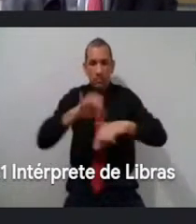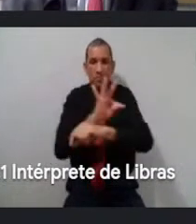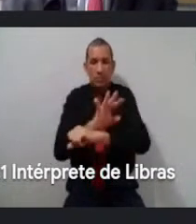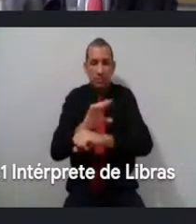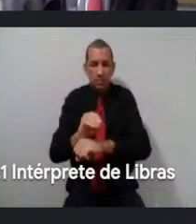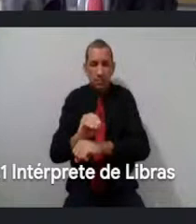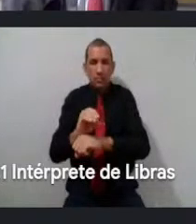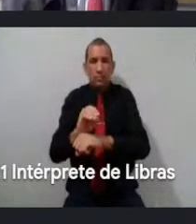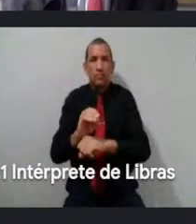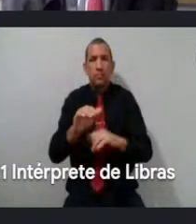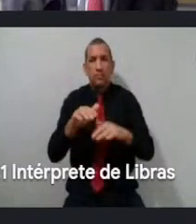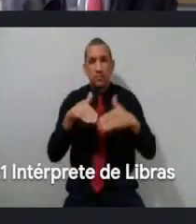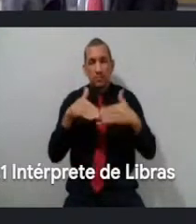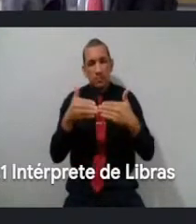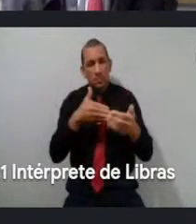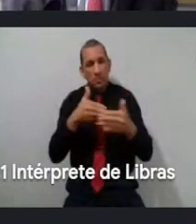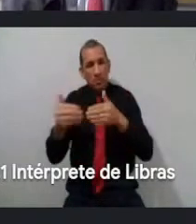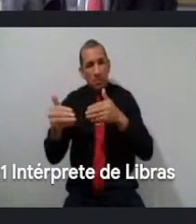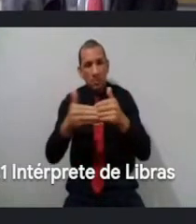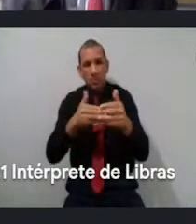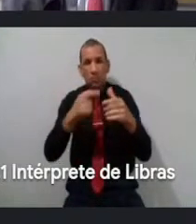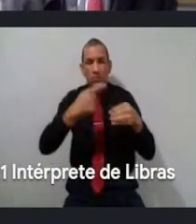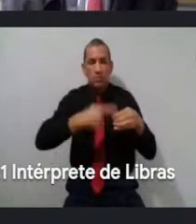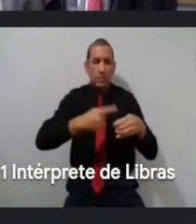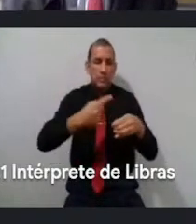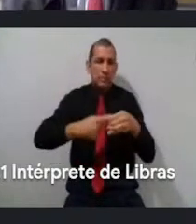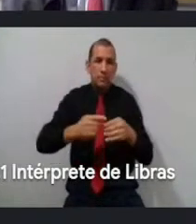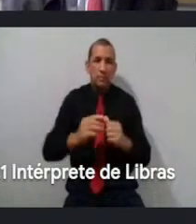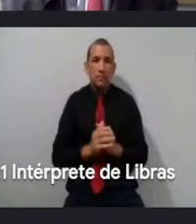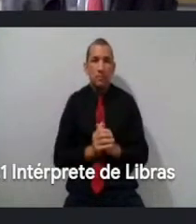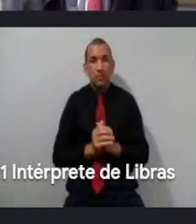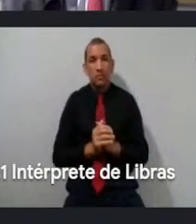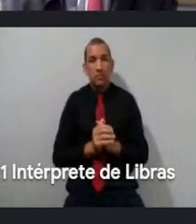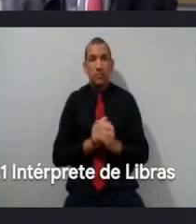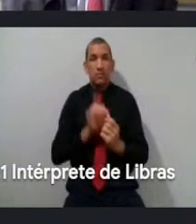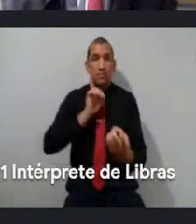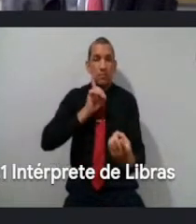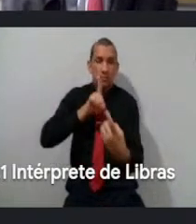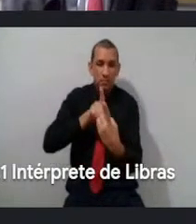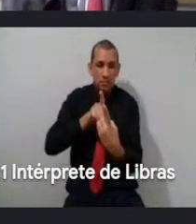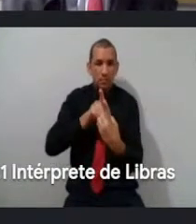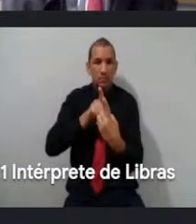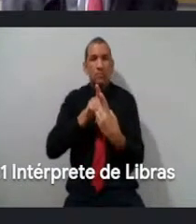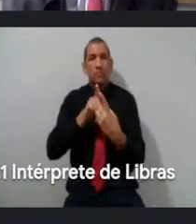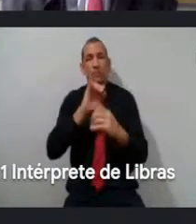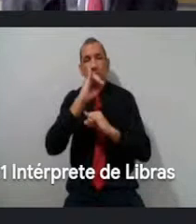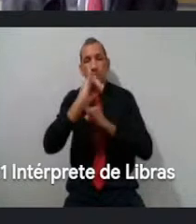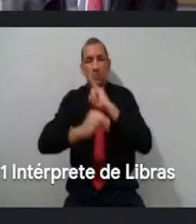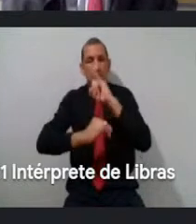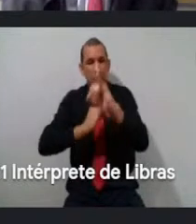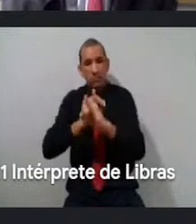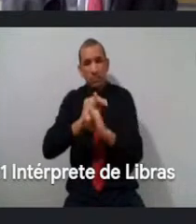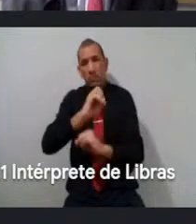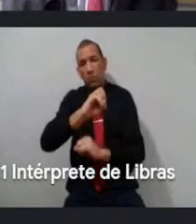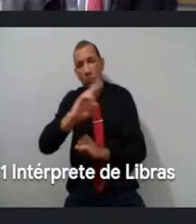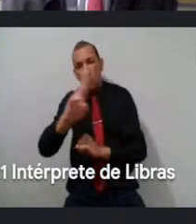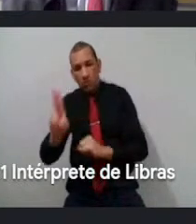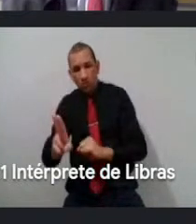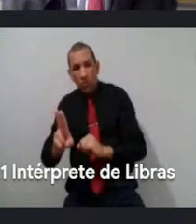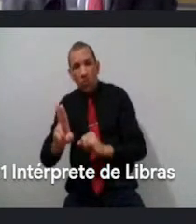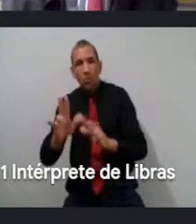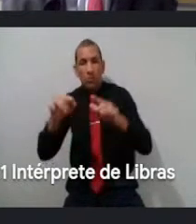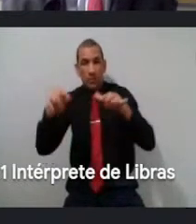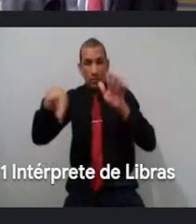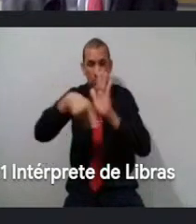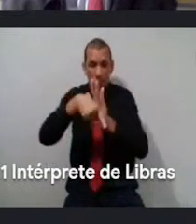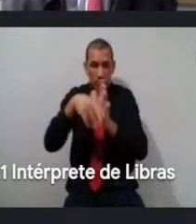Tocantins é independente do município o atendimento é realizado de internet ou por meio de canais de atendimento